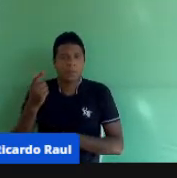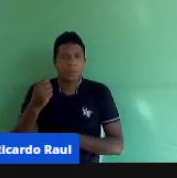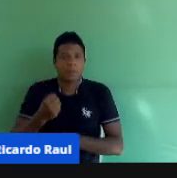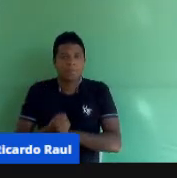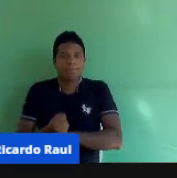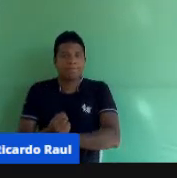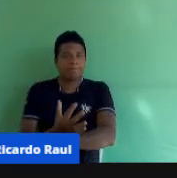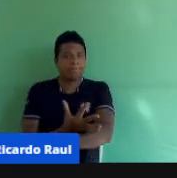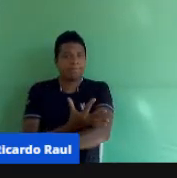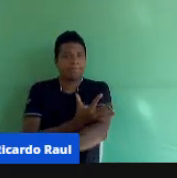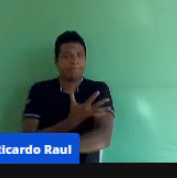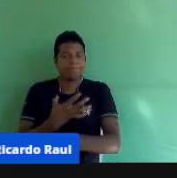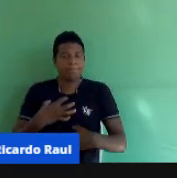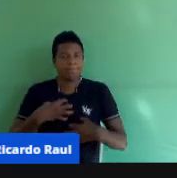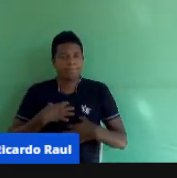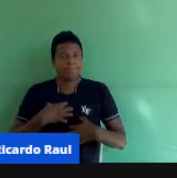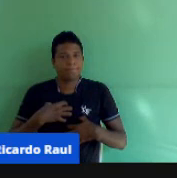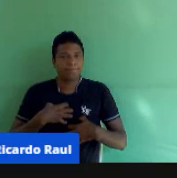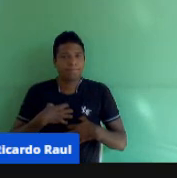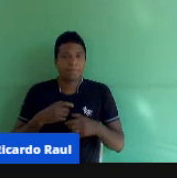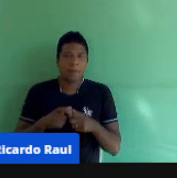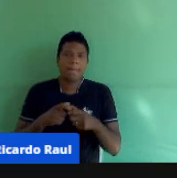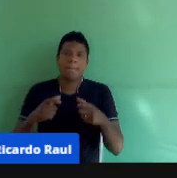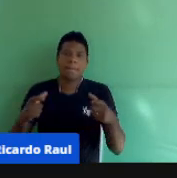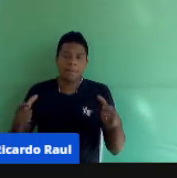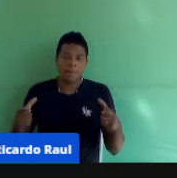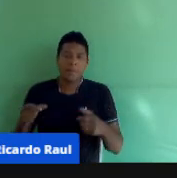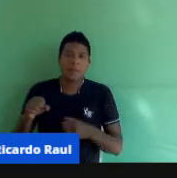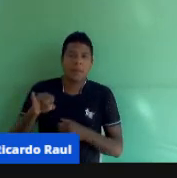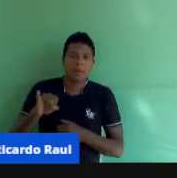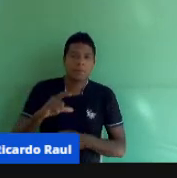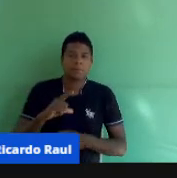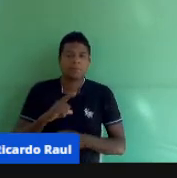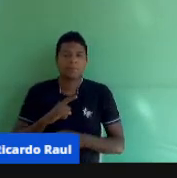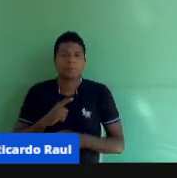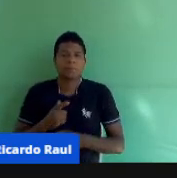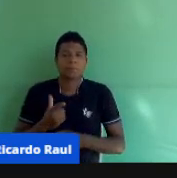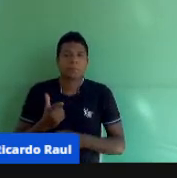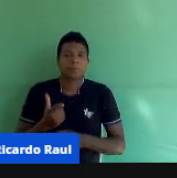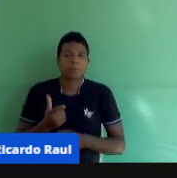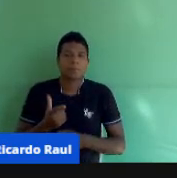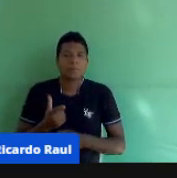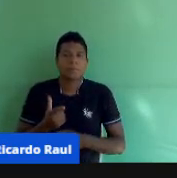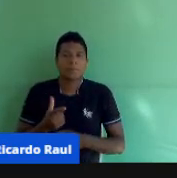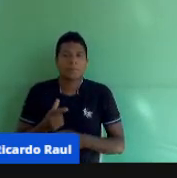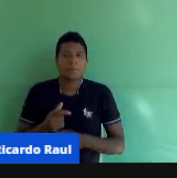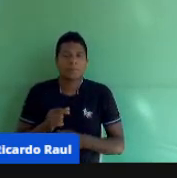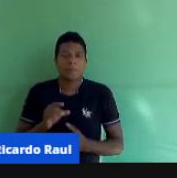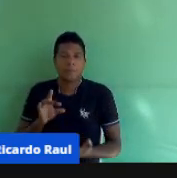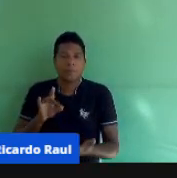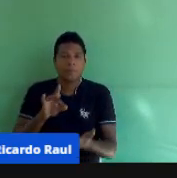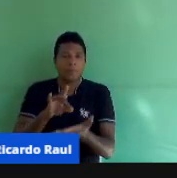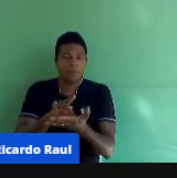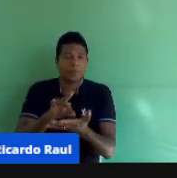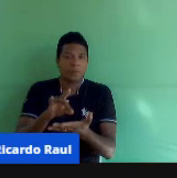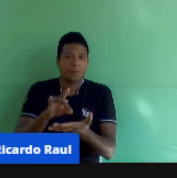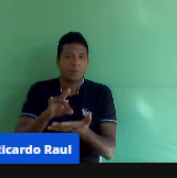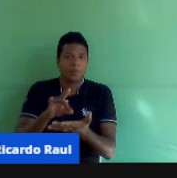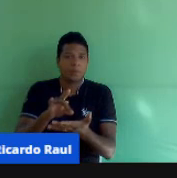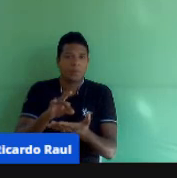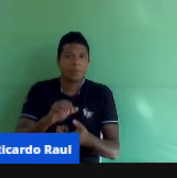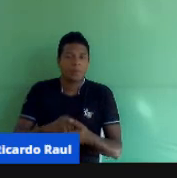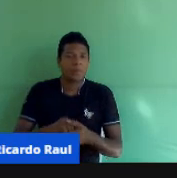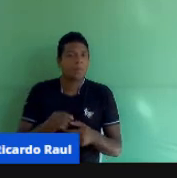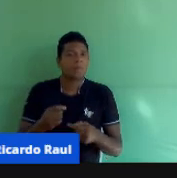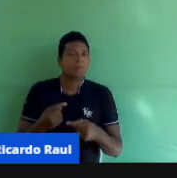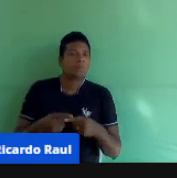emoções, sentimentos é muito grande. Então, se a gente tem, a depender da realidade, a possibilidade, por que